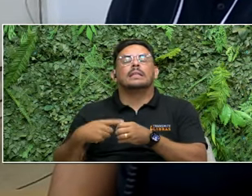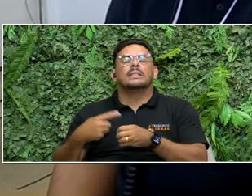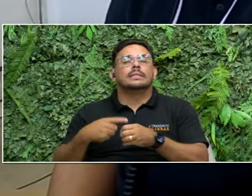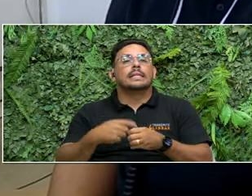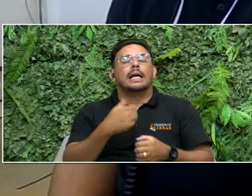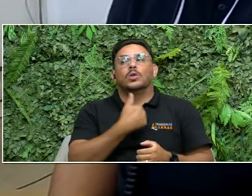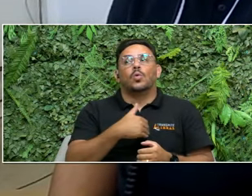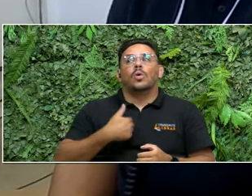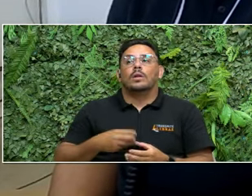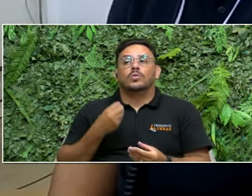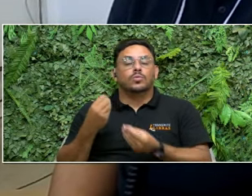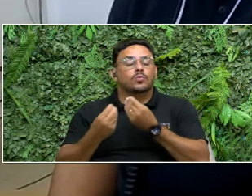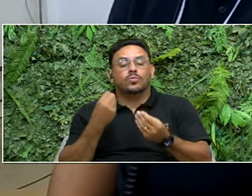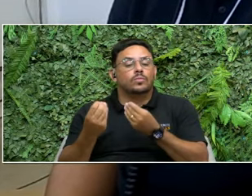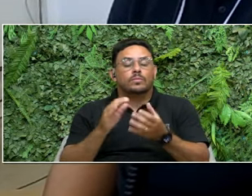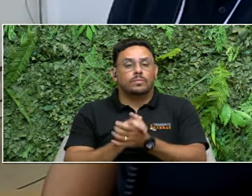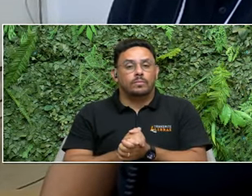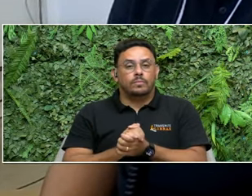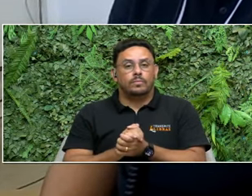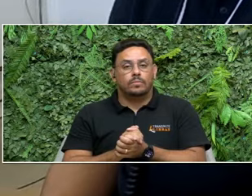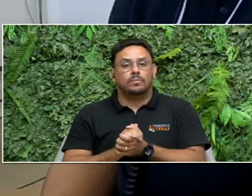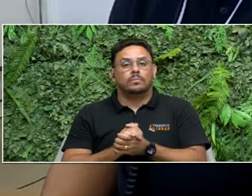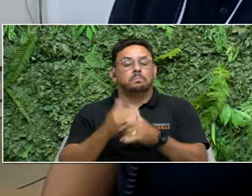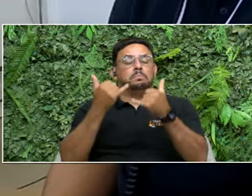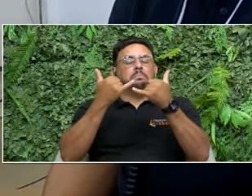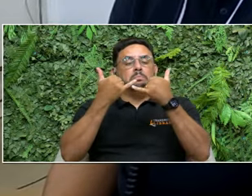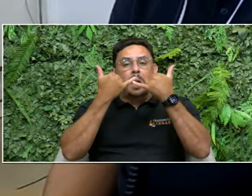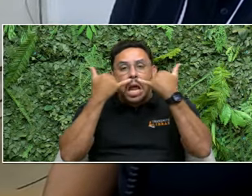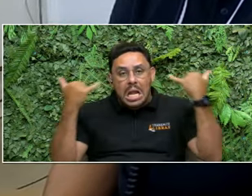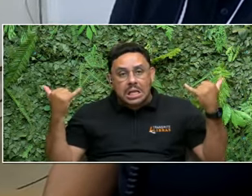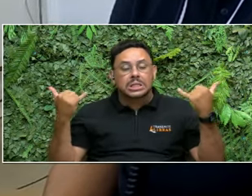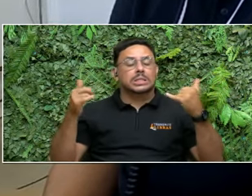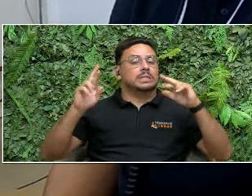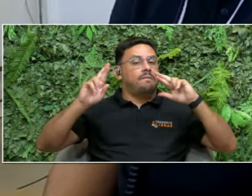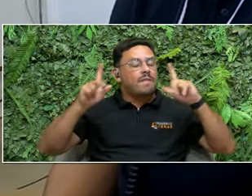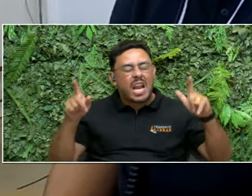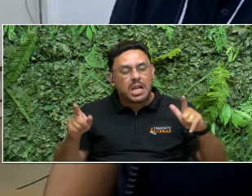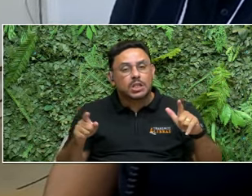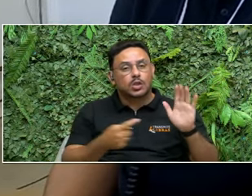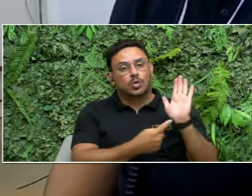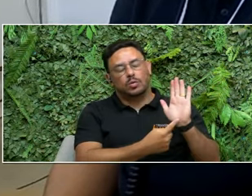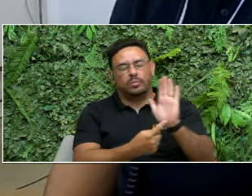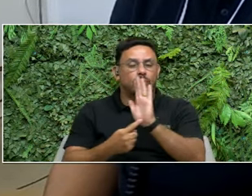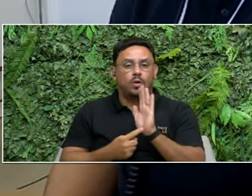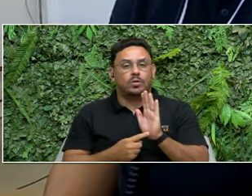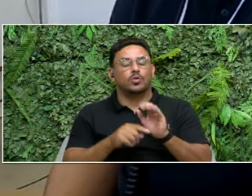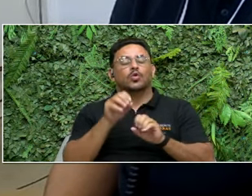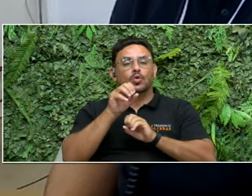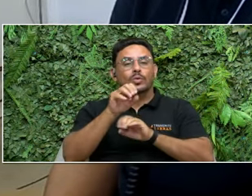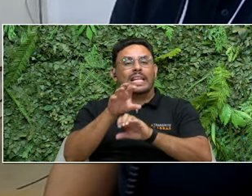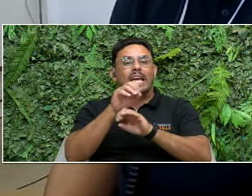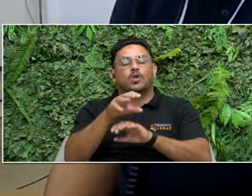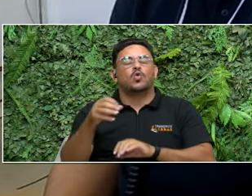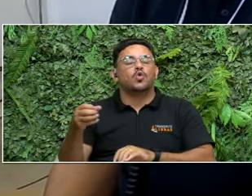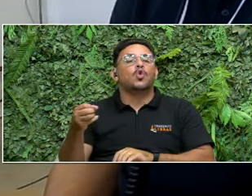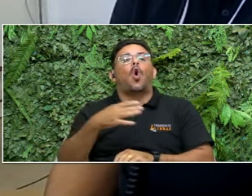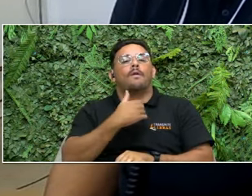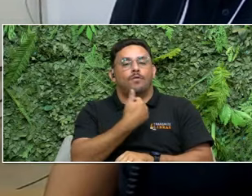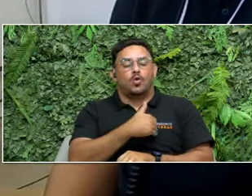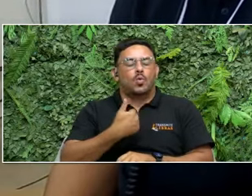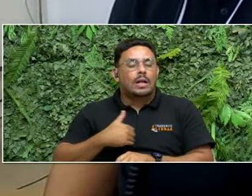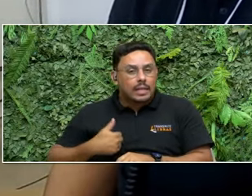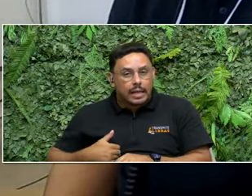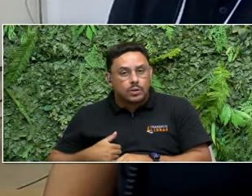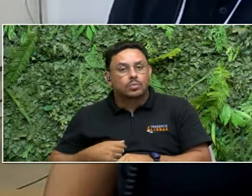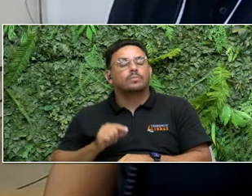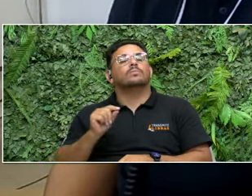ânimo né um um um uma energia diferente que transmite o Gabriel milito para os jogadores nos treinamentos no gramado